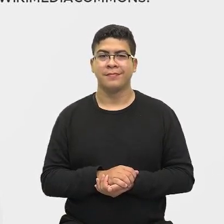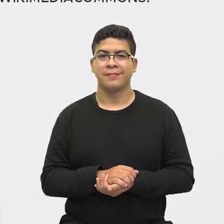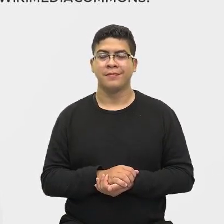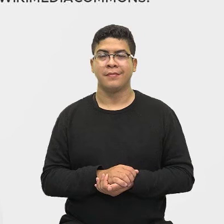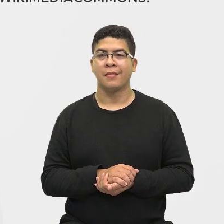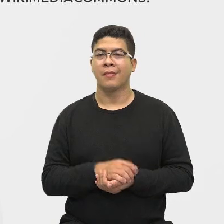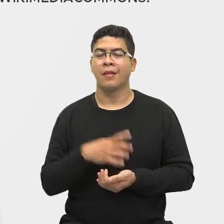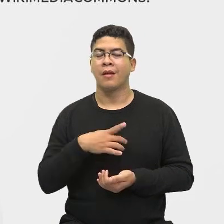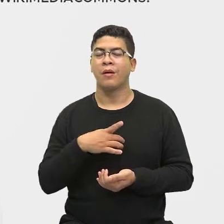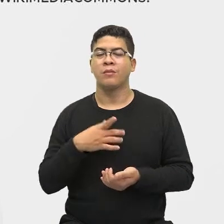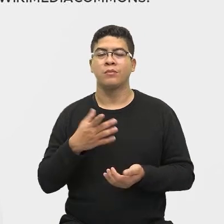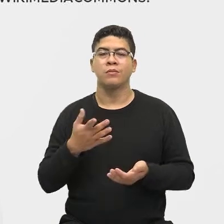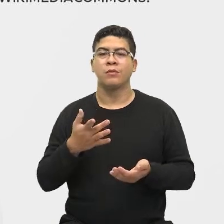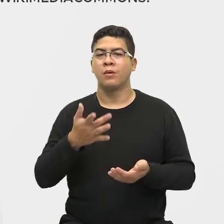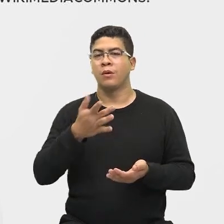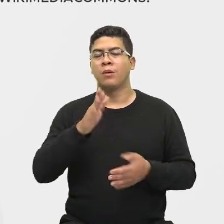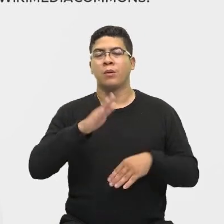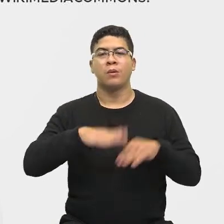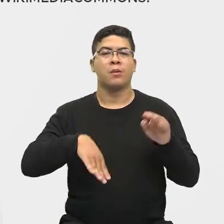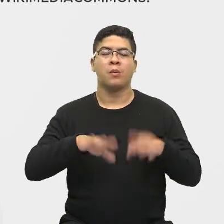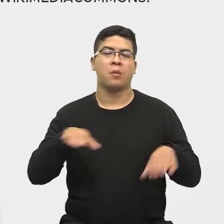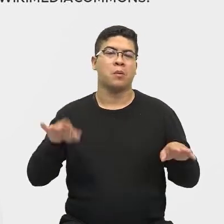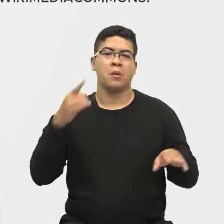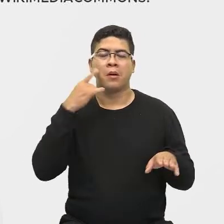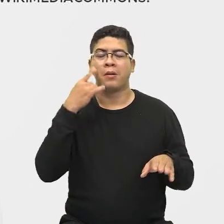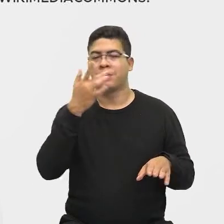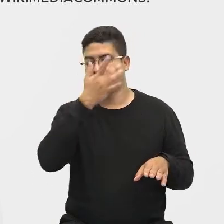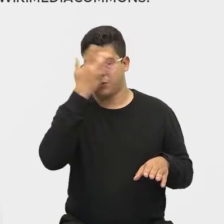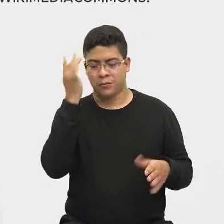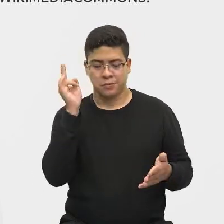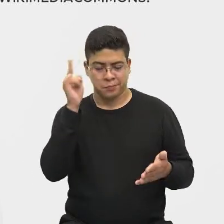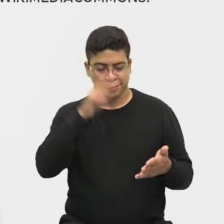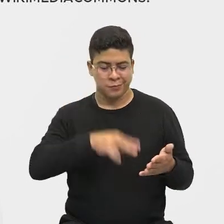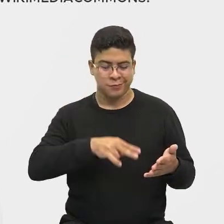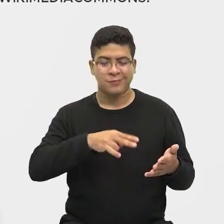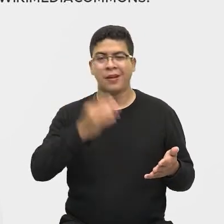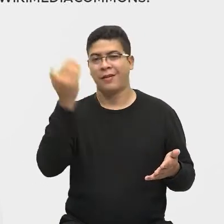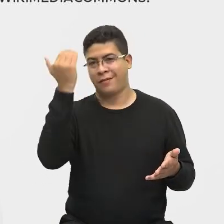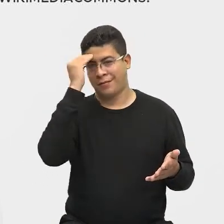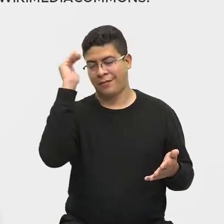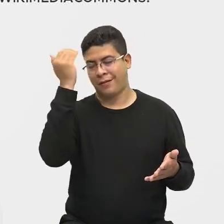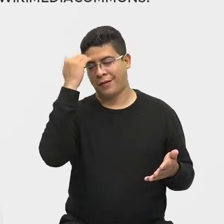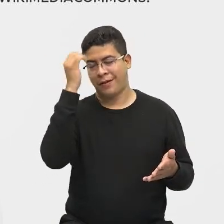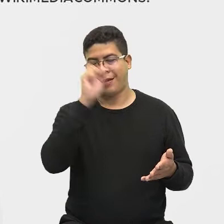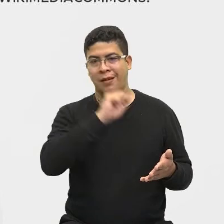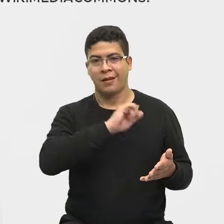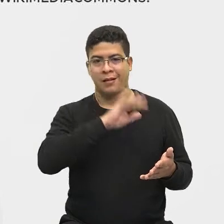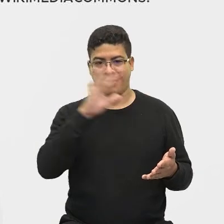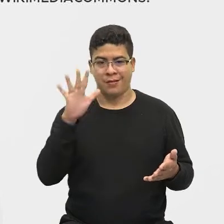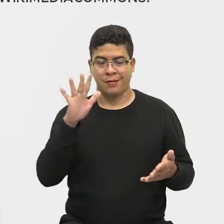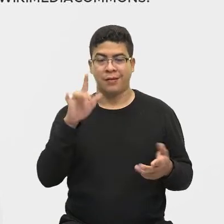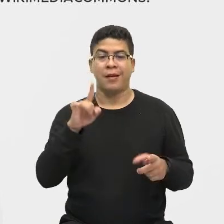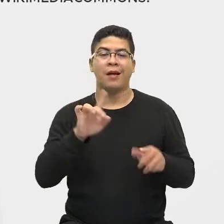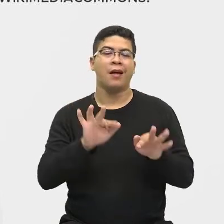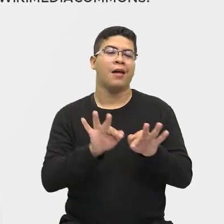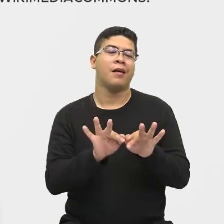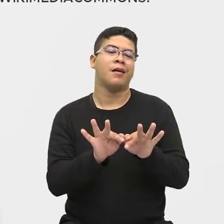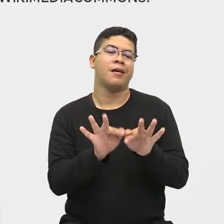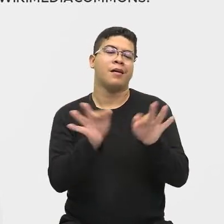acessível a qualquer um que possa ler seus versos. Então, como poeta da simplicidade e